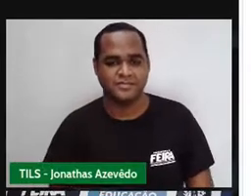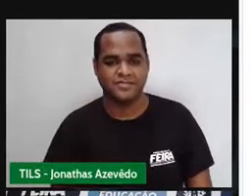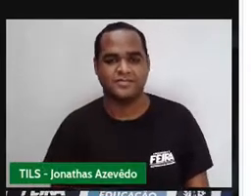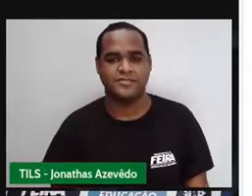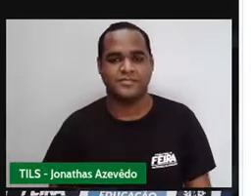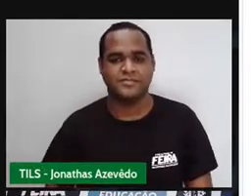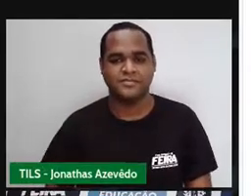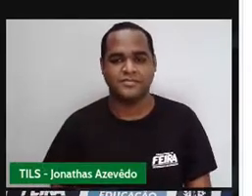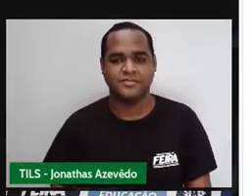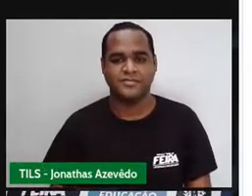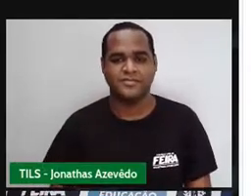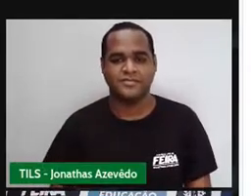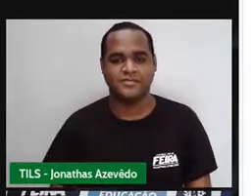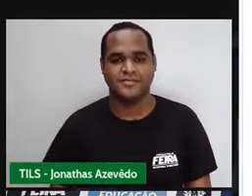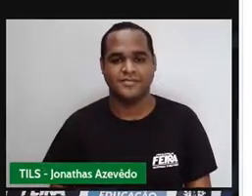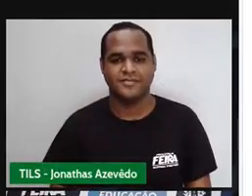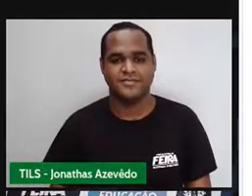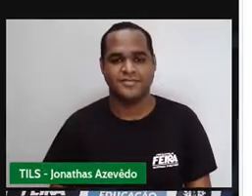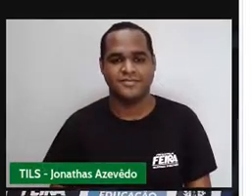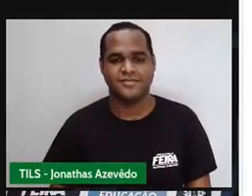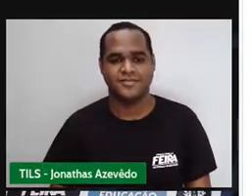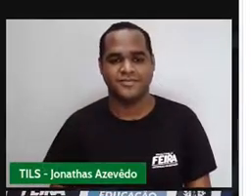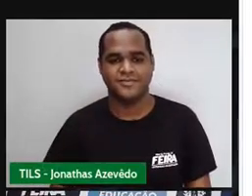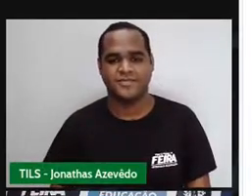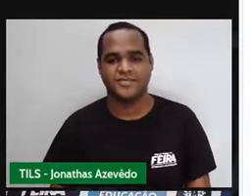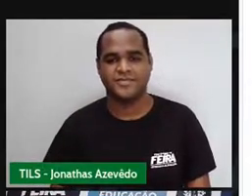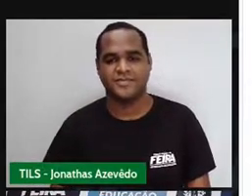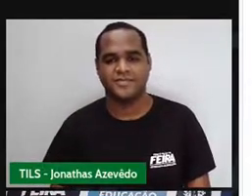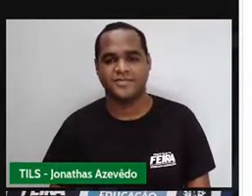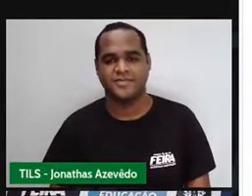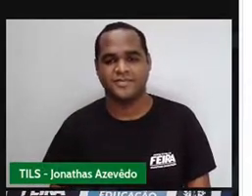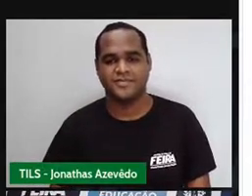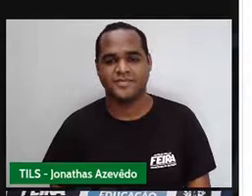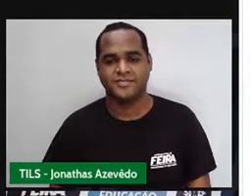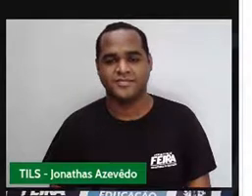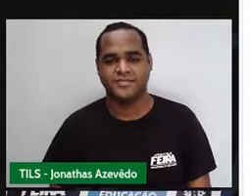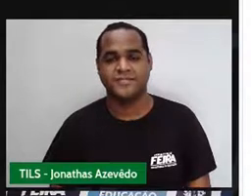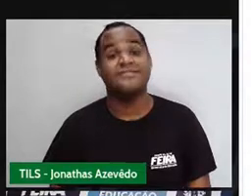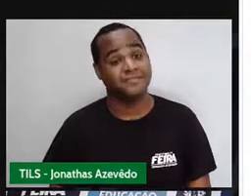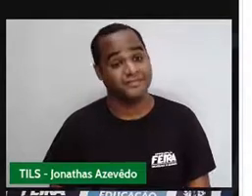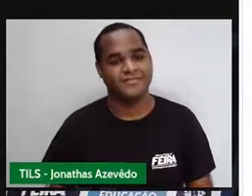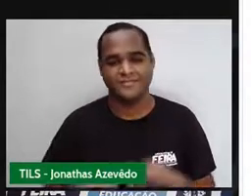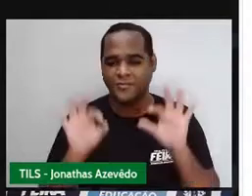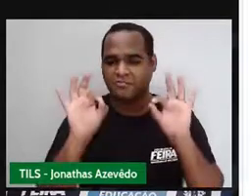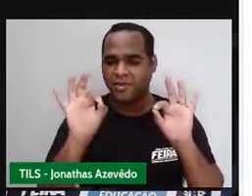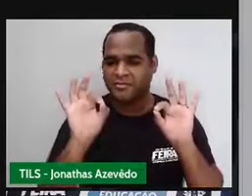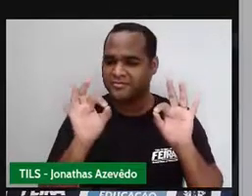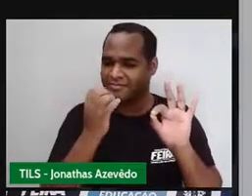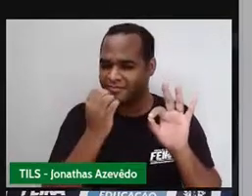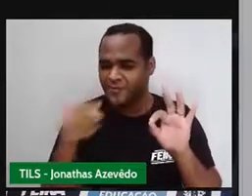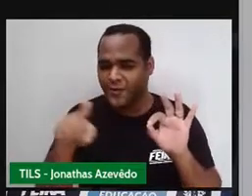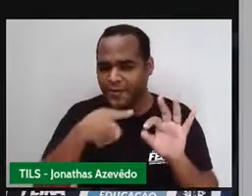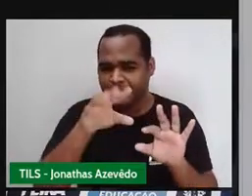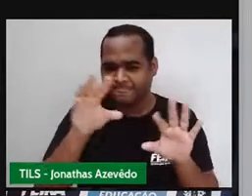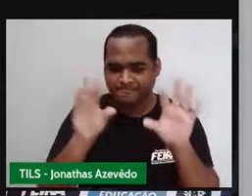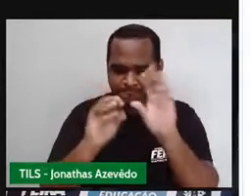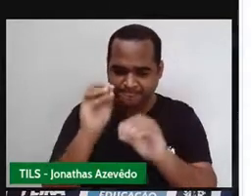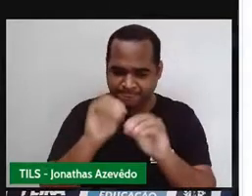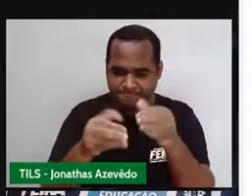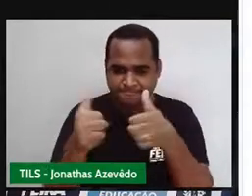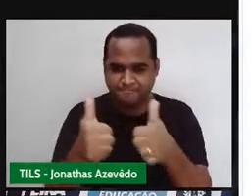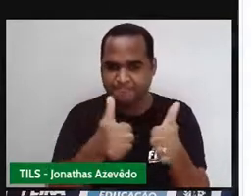metro quadrado o metro quadrado Agora sim ótimo quer que a gente faz vamos gravar isso